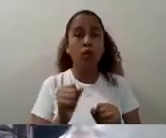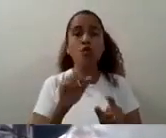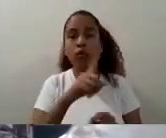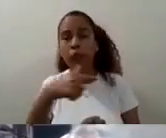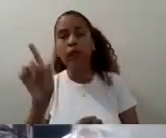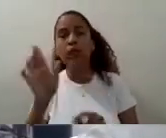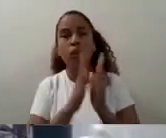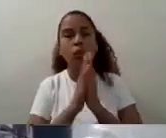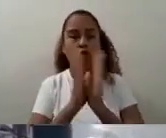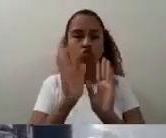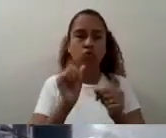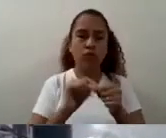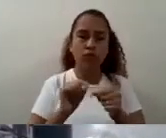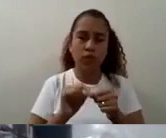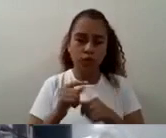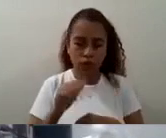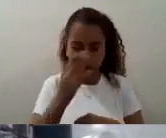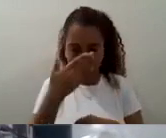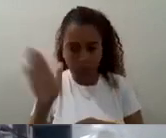gente já fez.